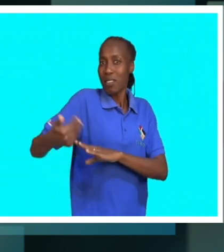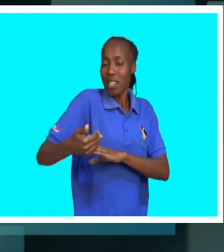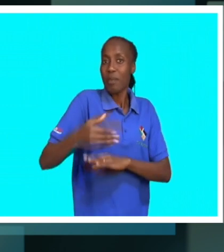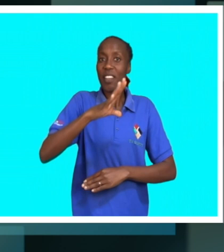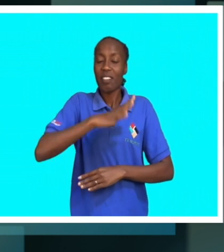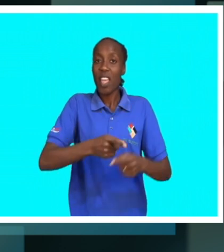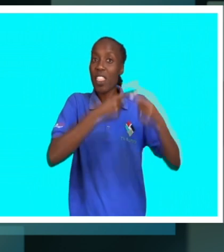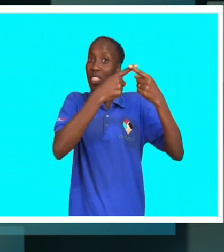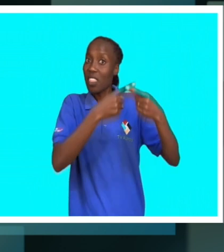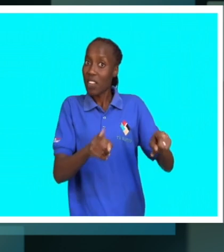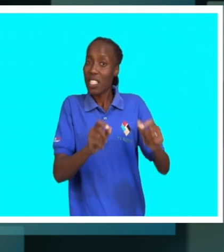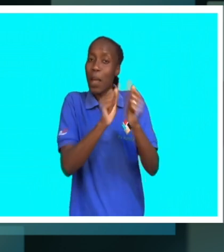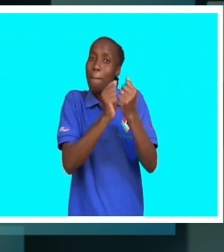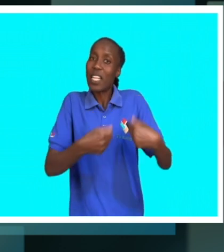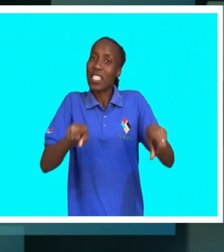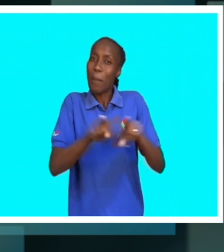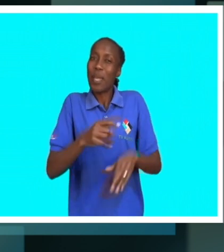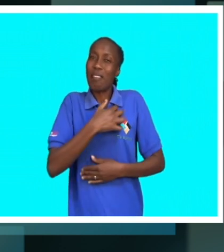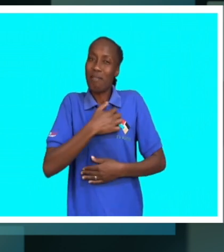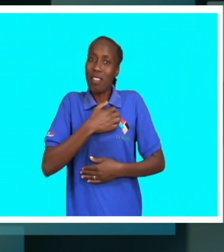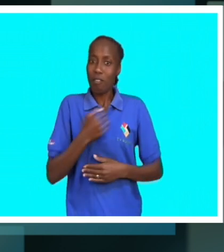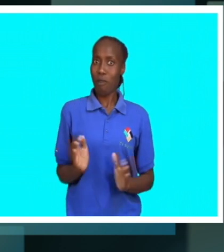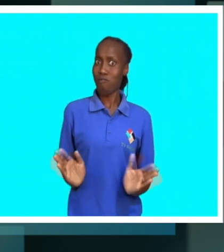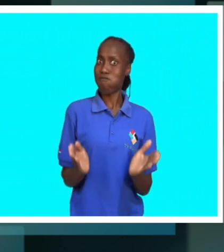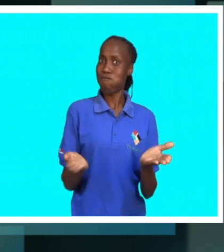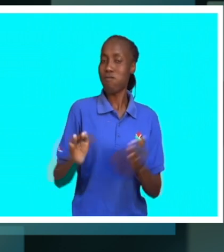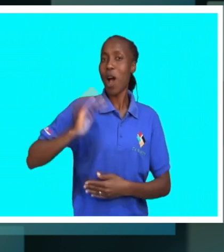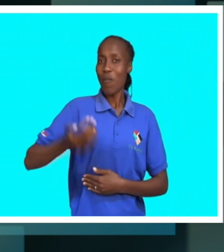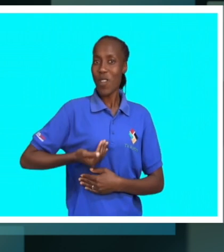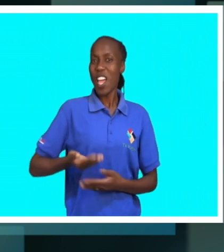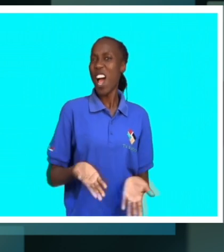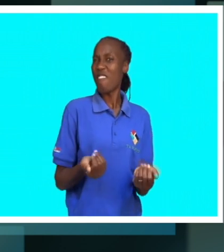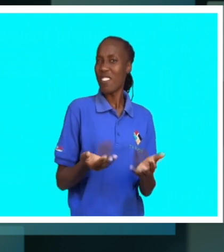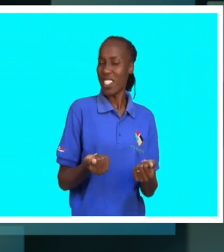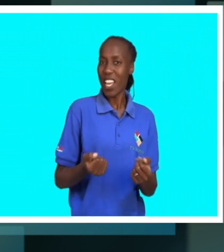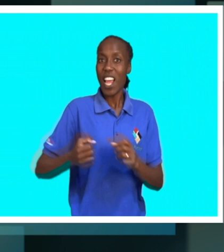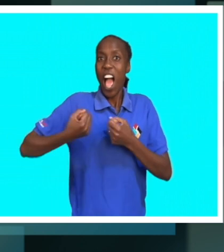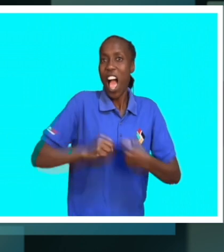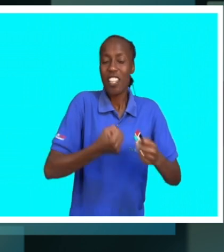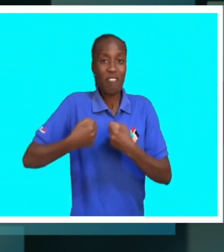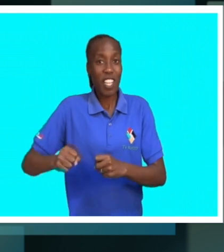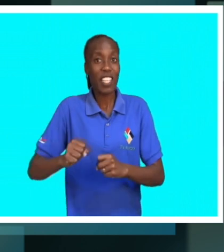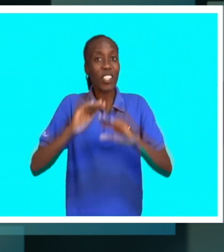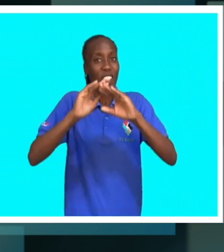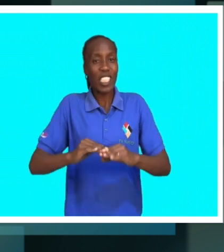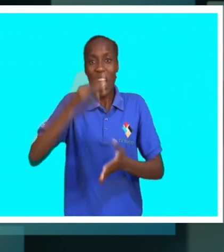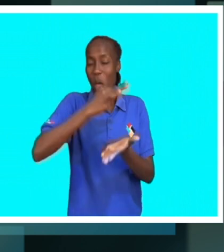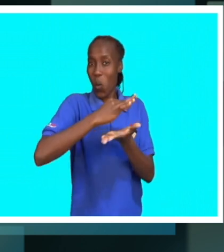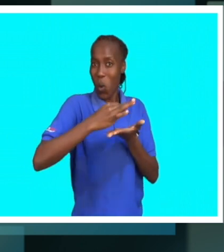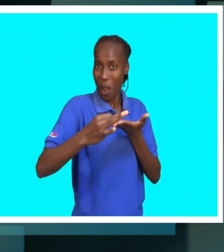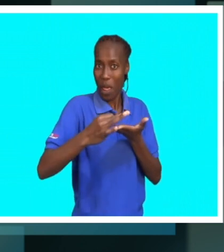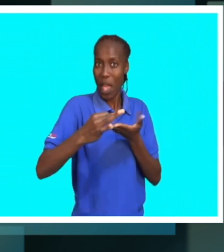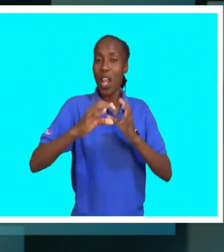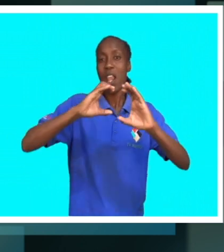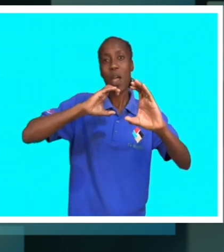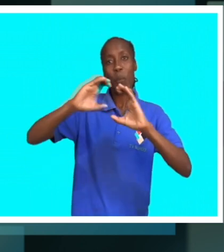sempre esse diferencial, mas na tentativa de potenciar essa mulher a facilitar-lhe a sua atividade, a sua prestação, a sua